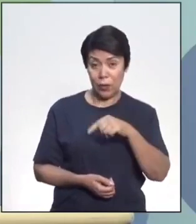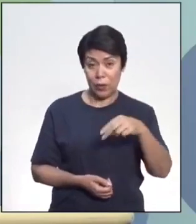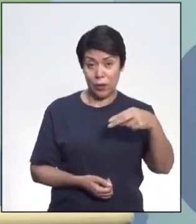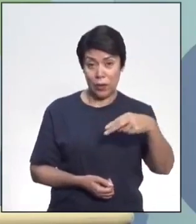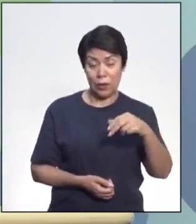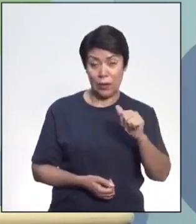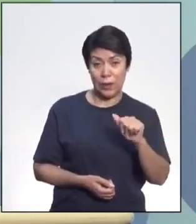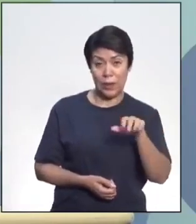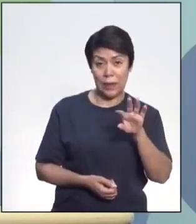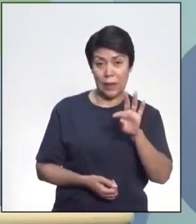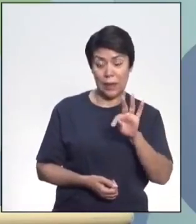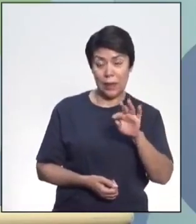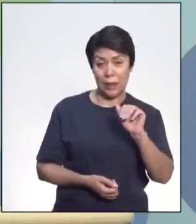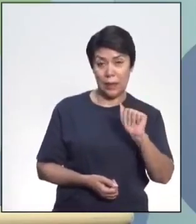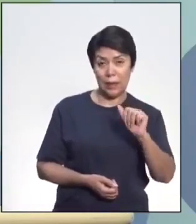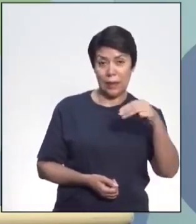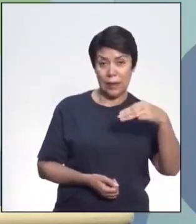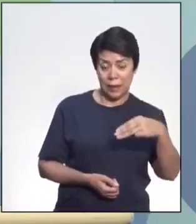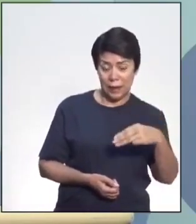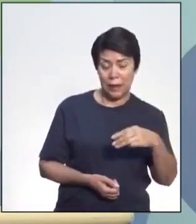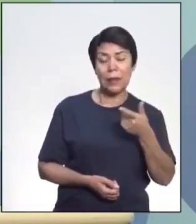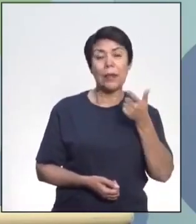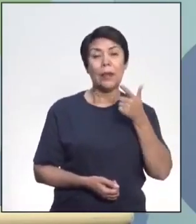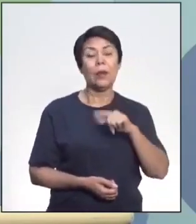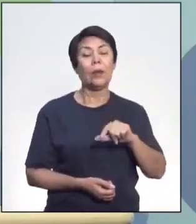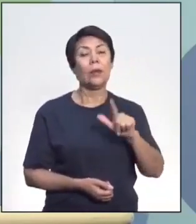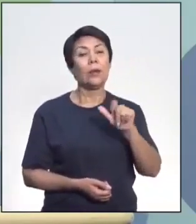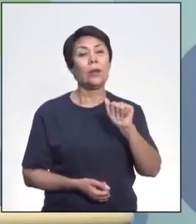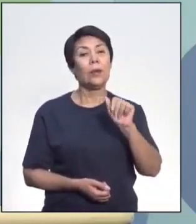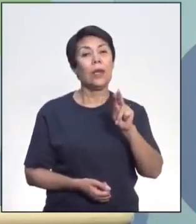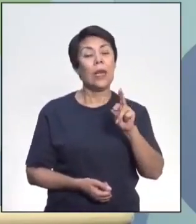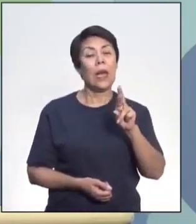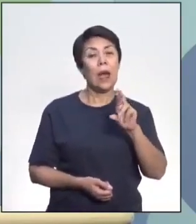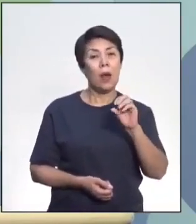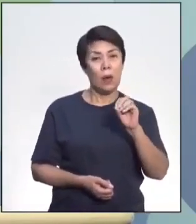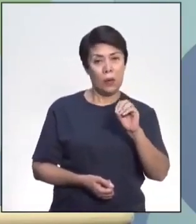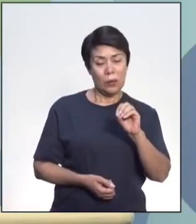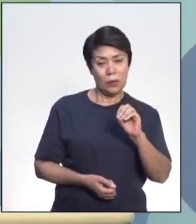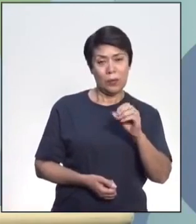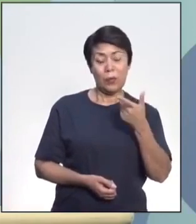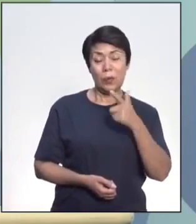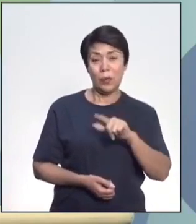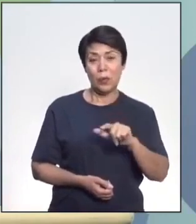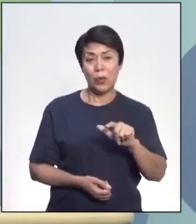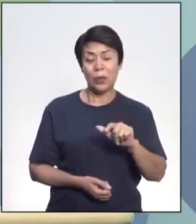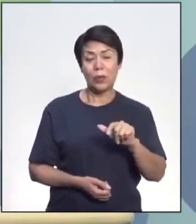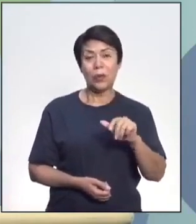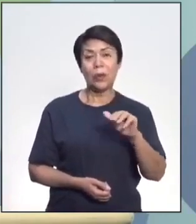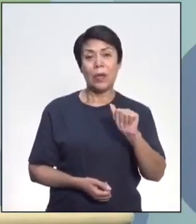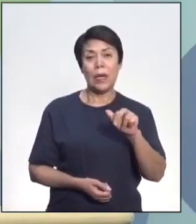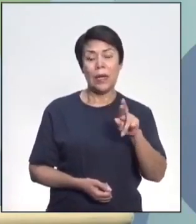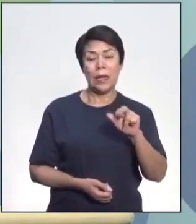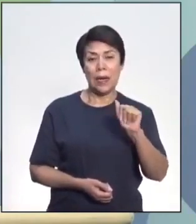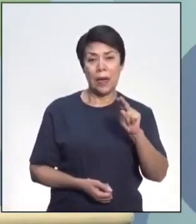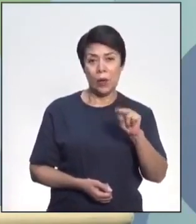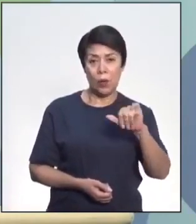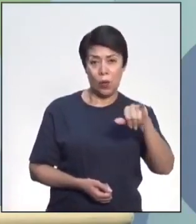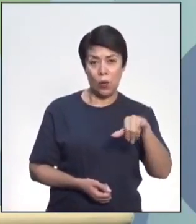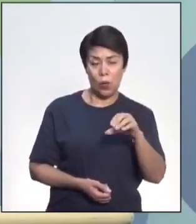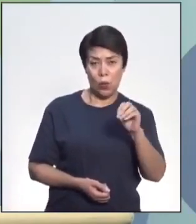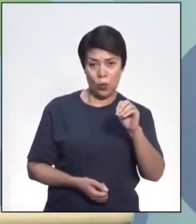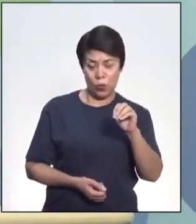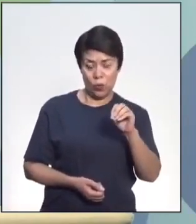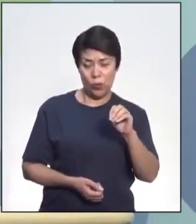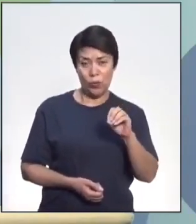gente? Tem o outro Matheus, o Matheus Lauro, tem o Matheus Araújo,